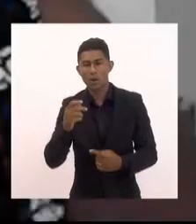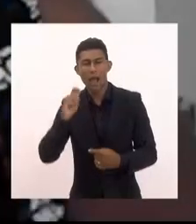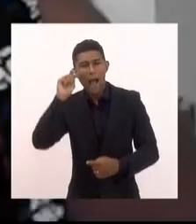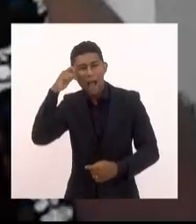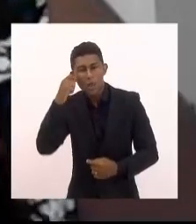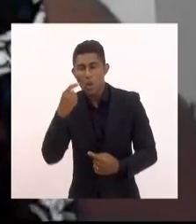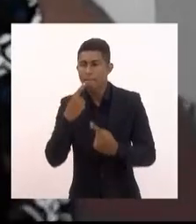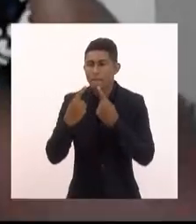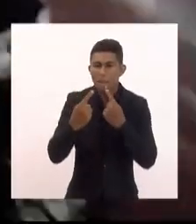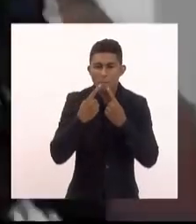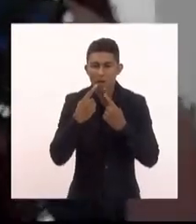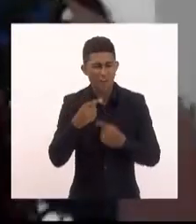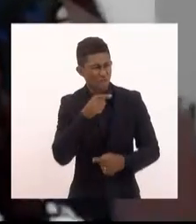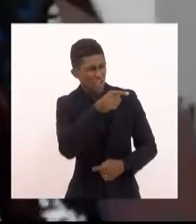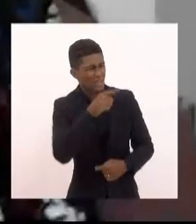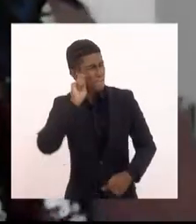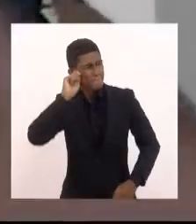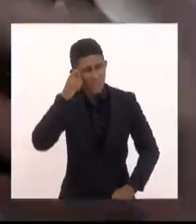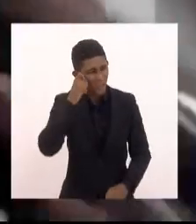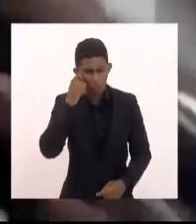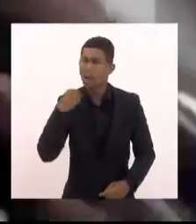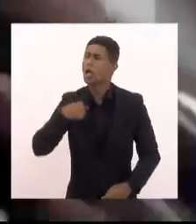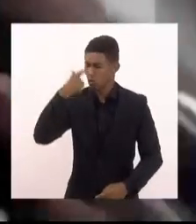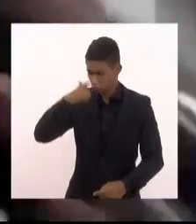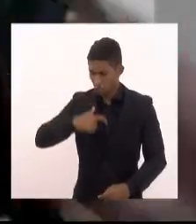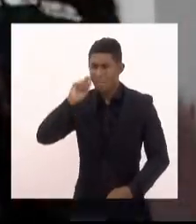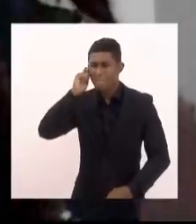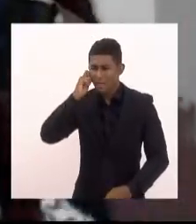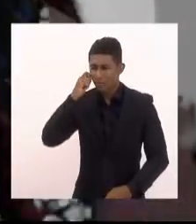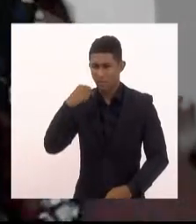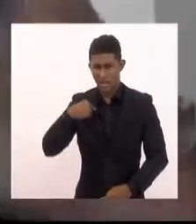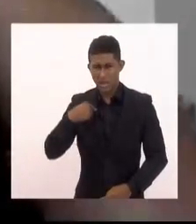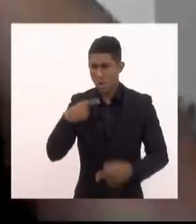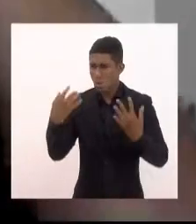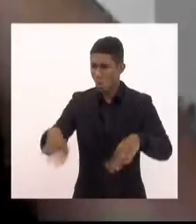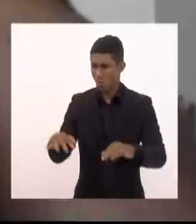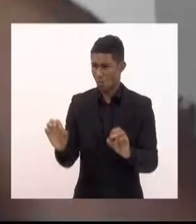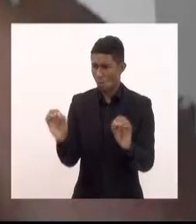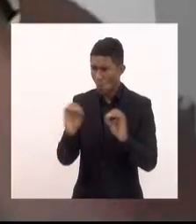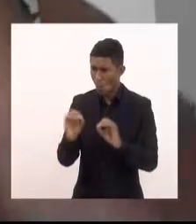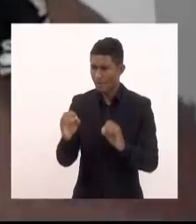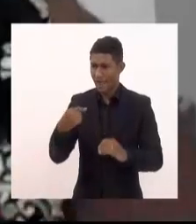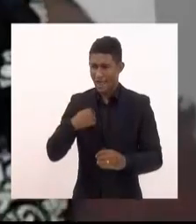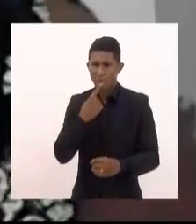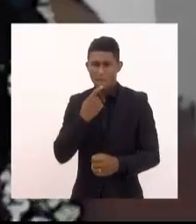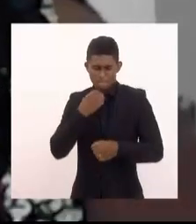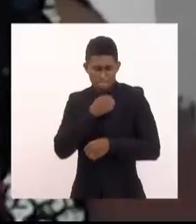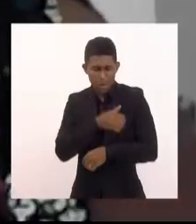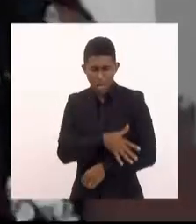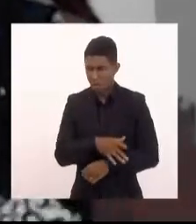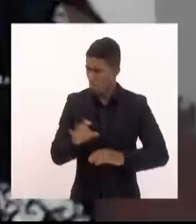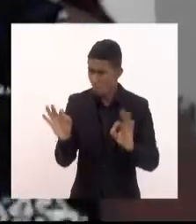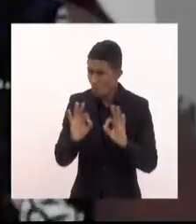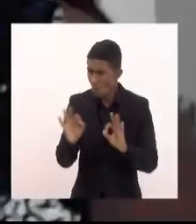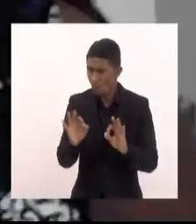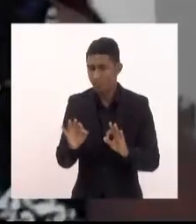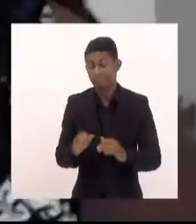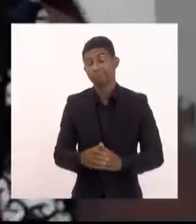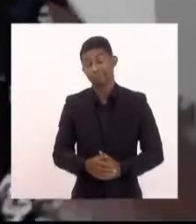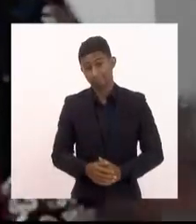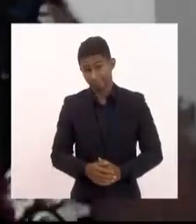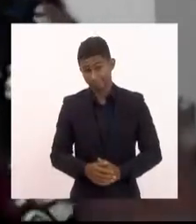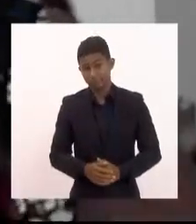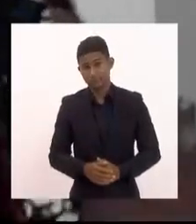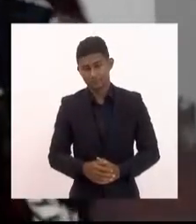sou preto, preto não sente dor, preto, preto não sangra. Então, e a gente percebe,